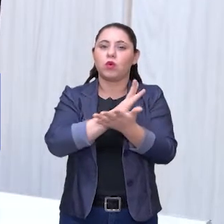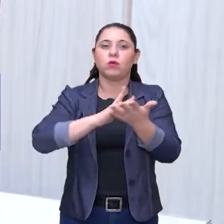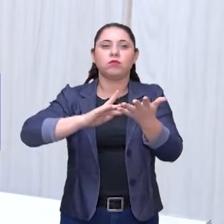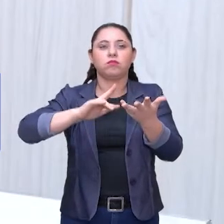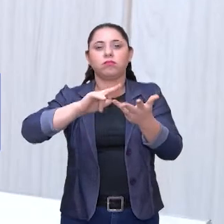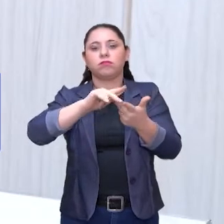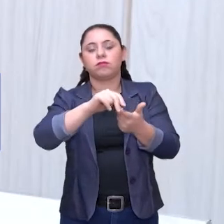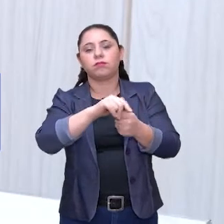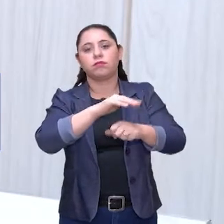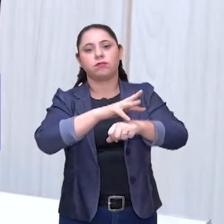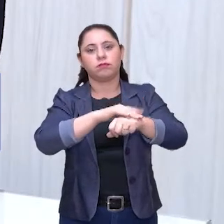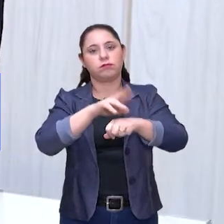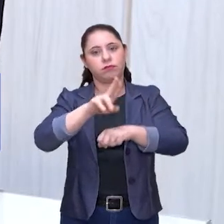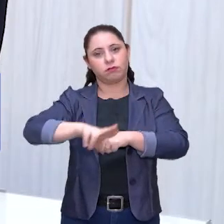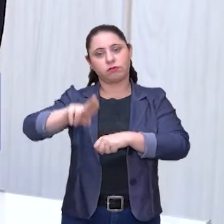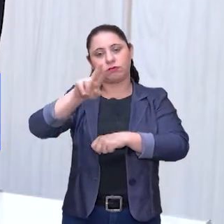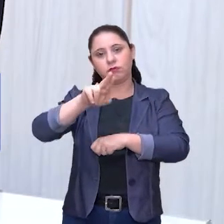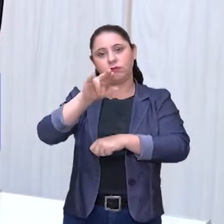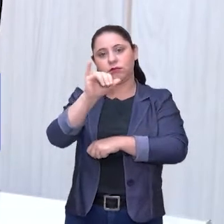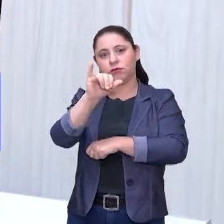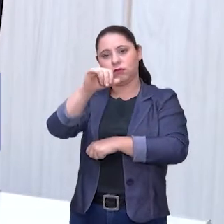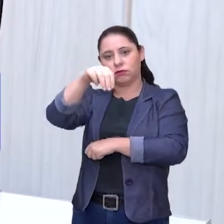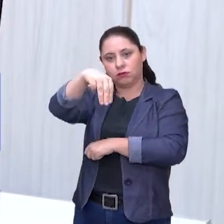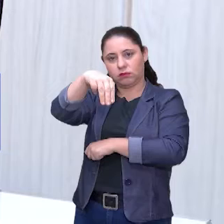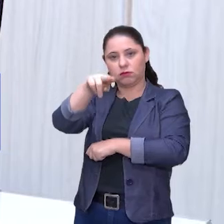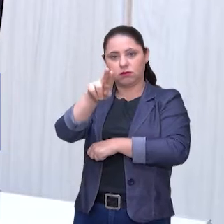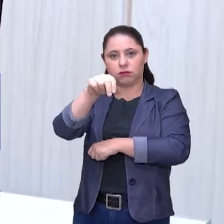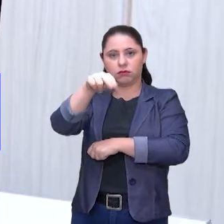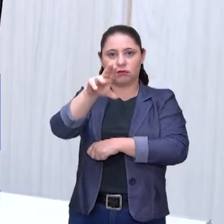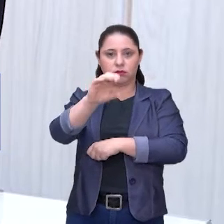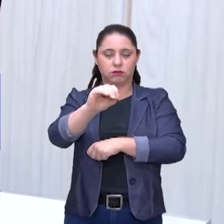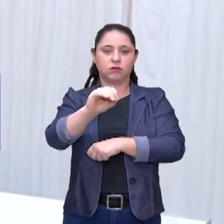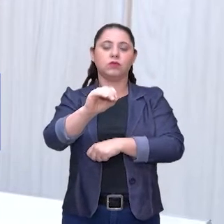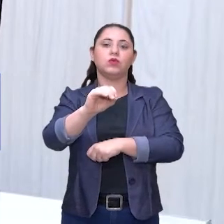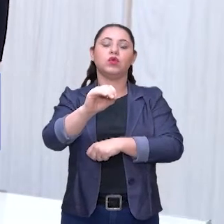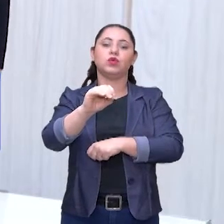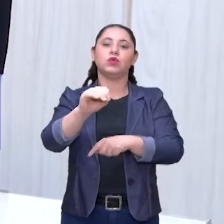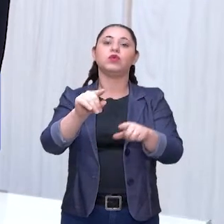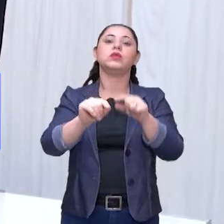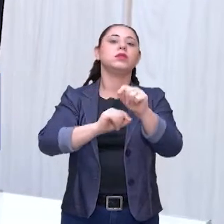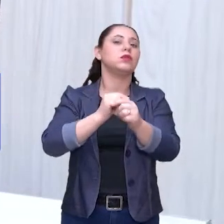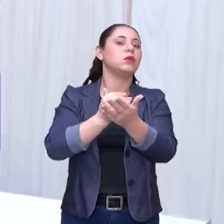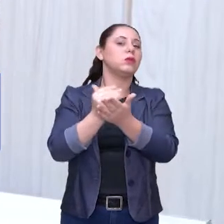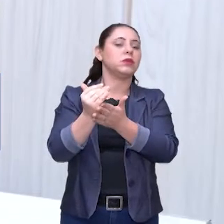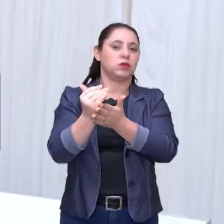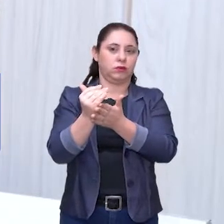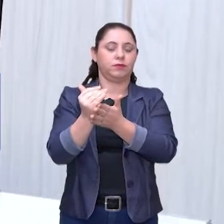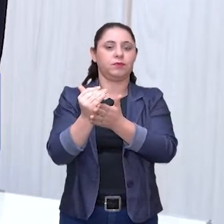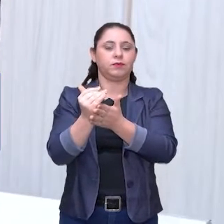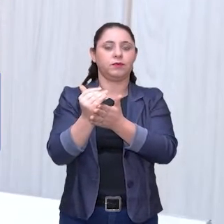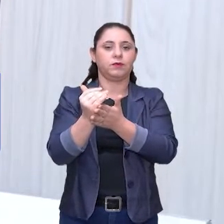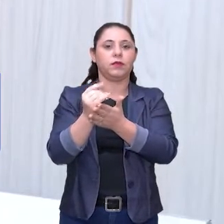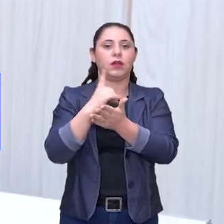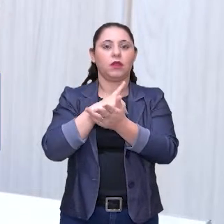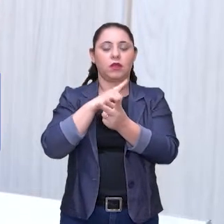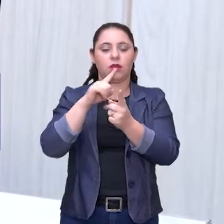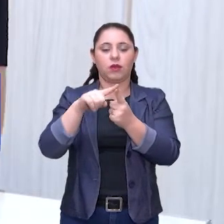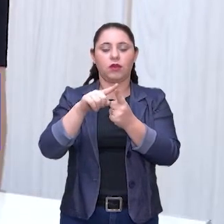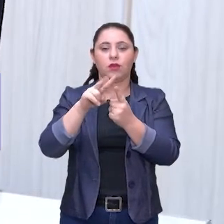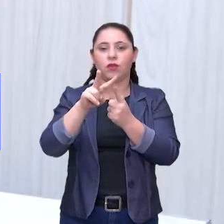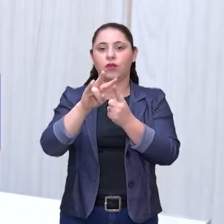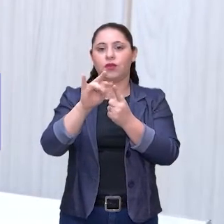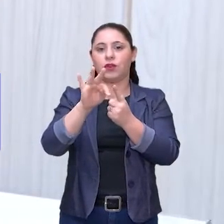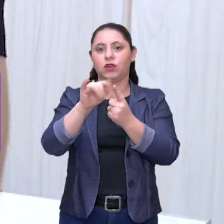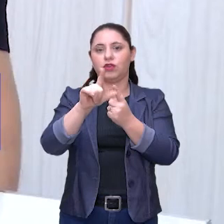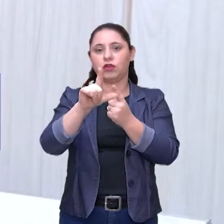imunobiológicas. Outras doenças que a gente utiliza imunobiológico, né, além da psoríase, que começou com a